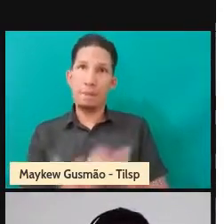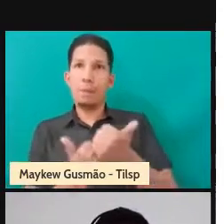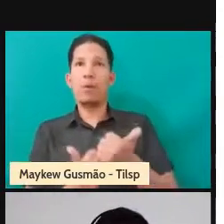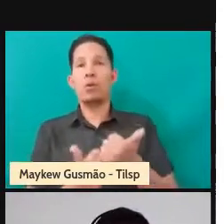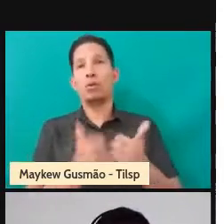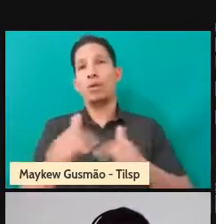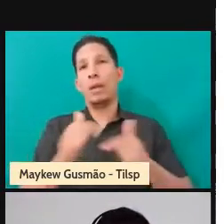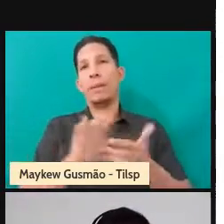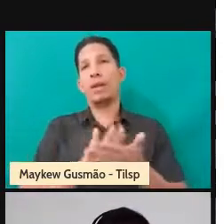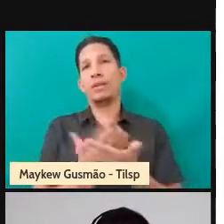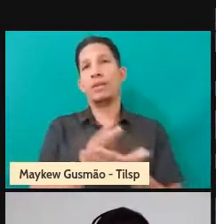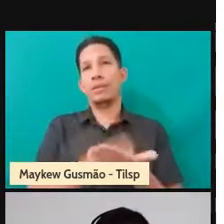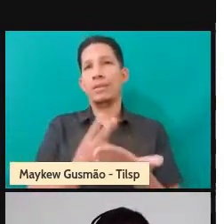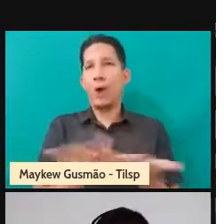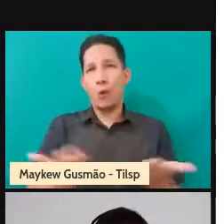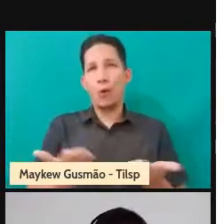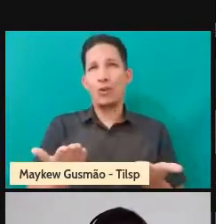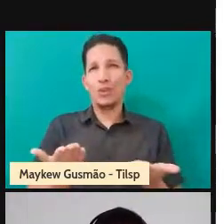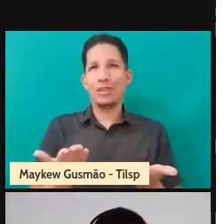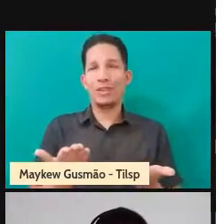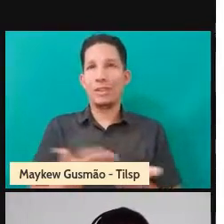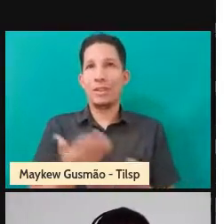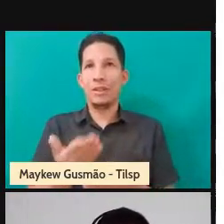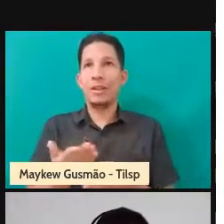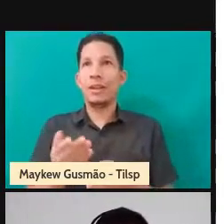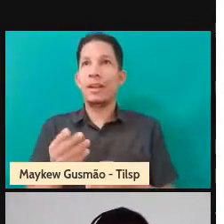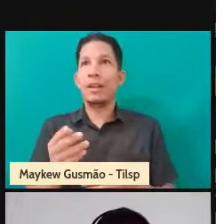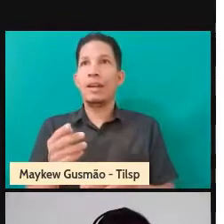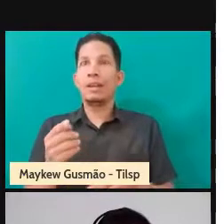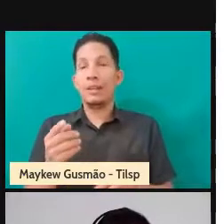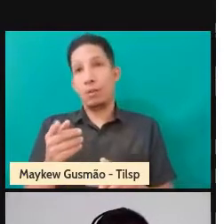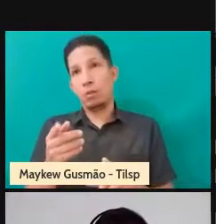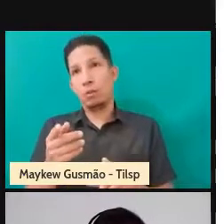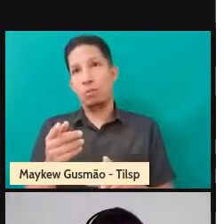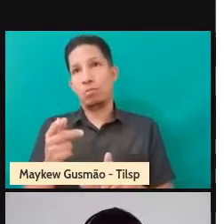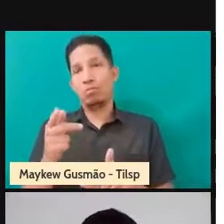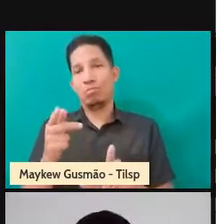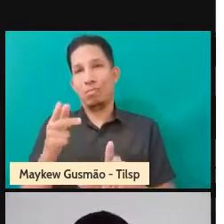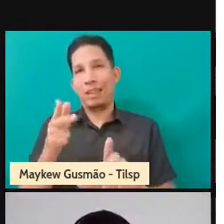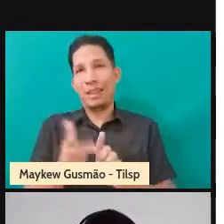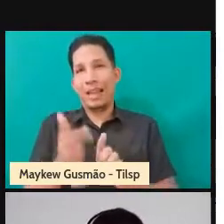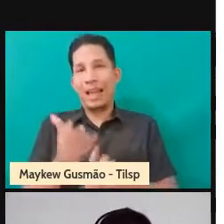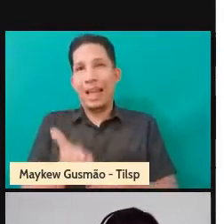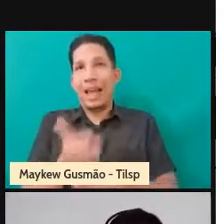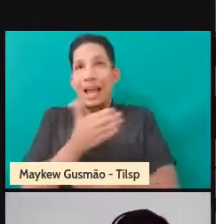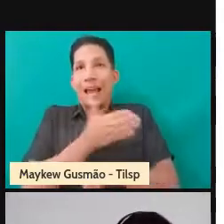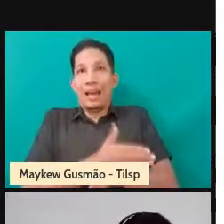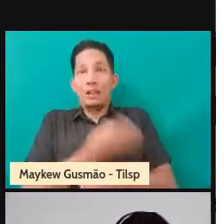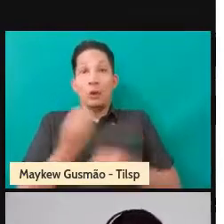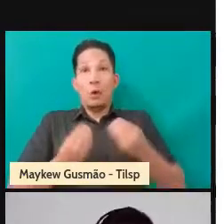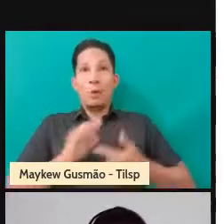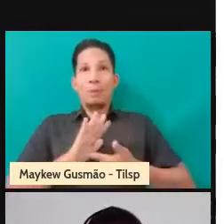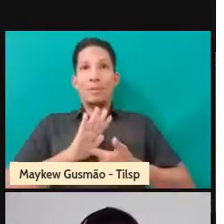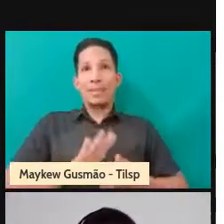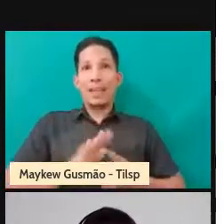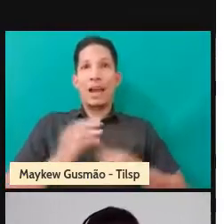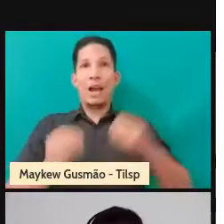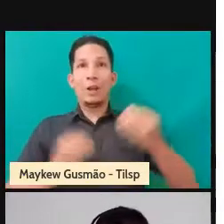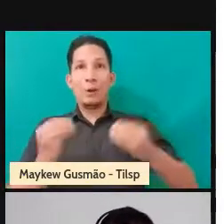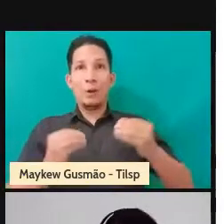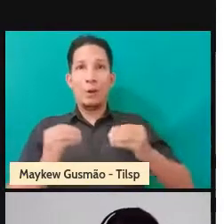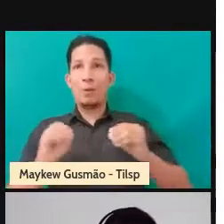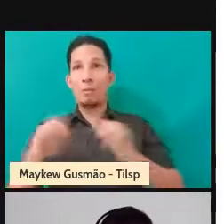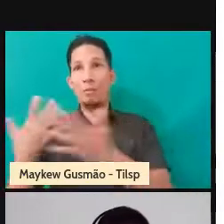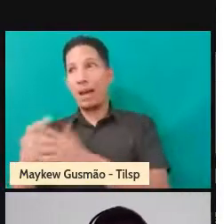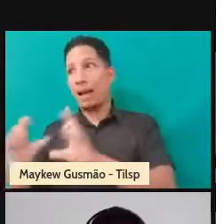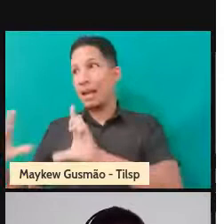do que está acontecendo hoje, né? Um pouquinho antes de começar a live, estávamos aqui com o Carlos. Como vamos apresentar? Como vai colocar o PowerPoint?